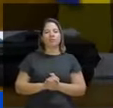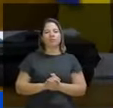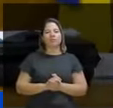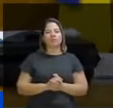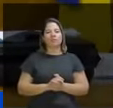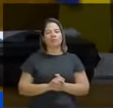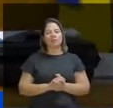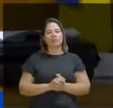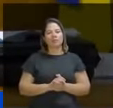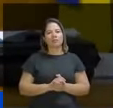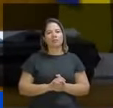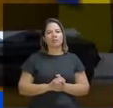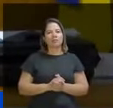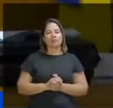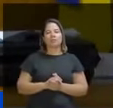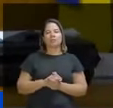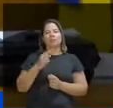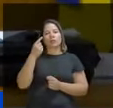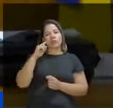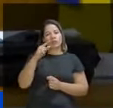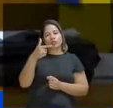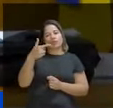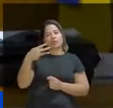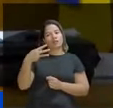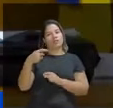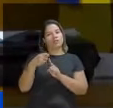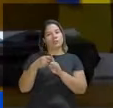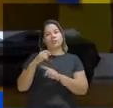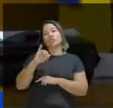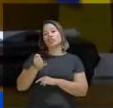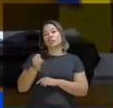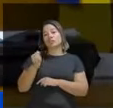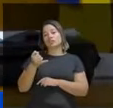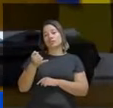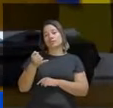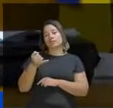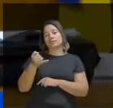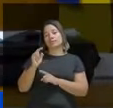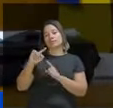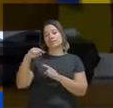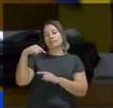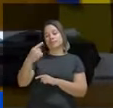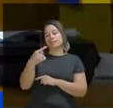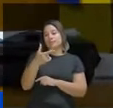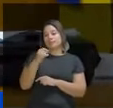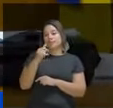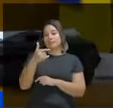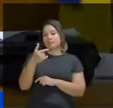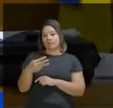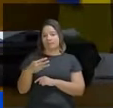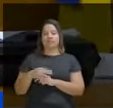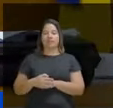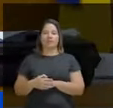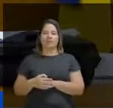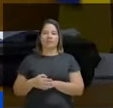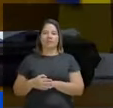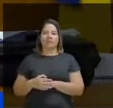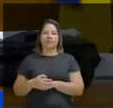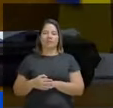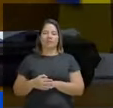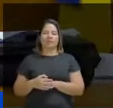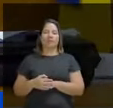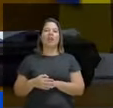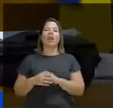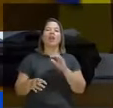enfrentar, só entrou em exercício no dia 23 de janeiro. Ora, a legislação eleitoral, ela diz que os